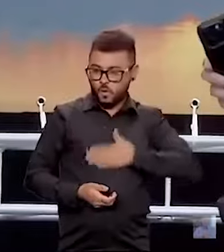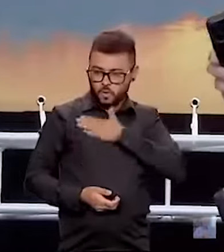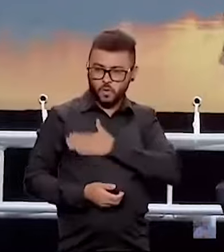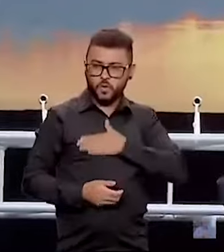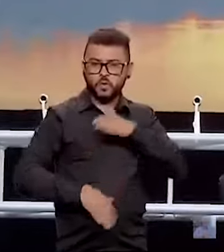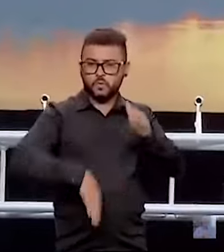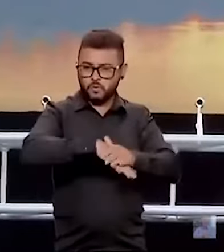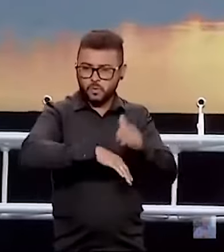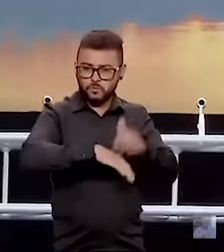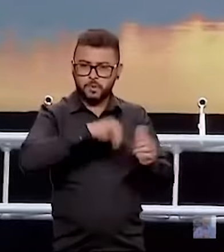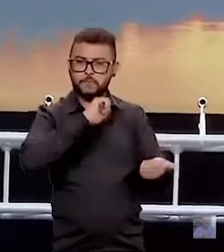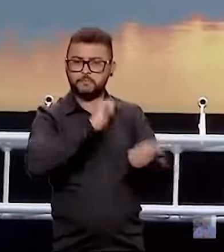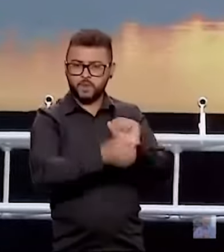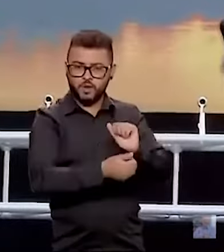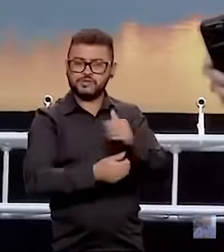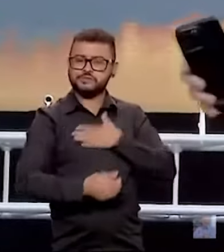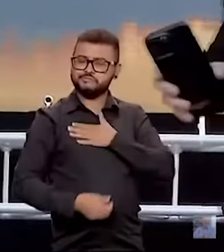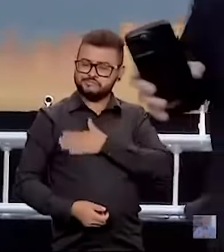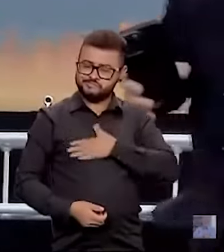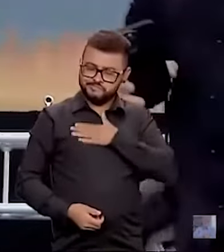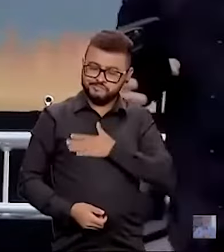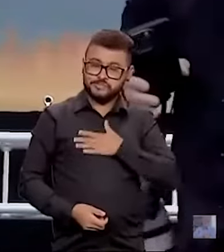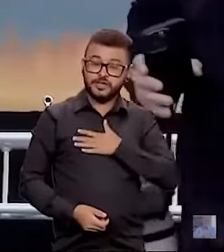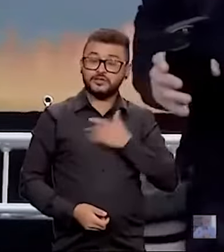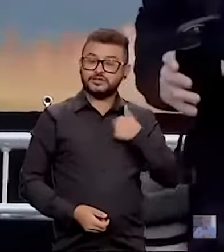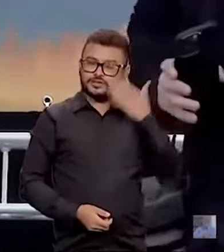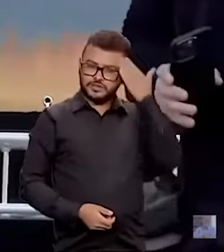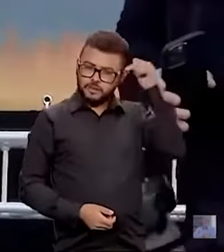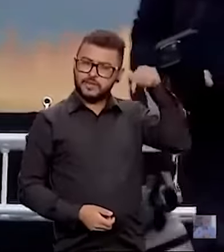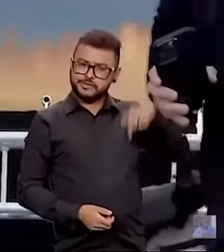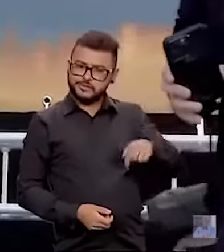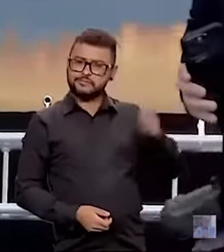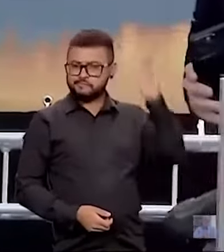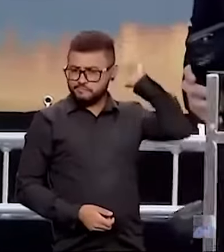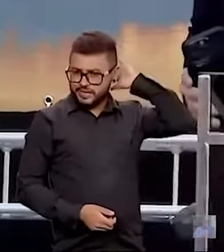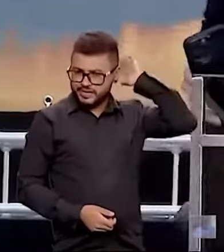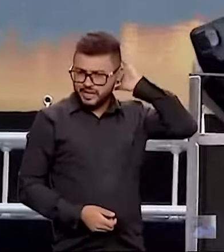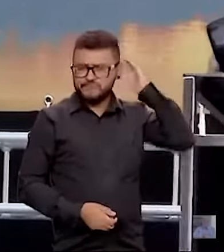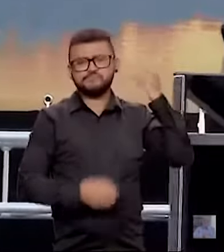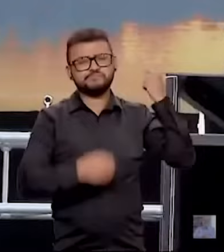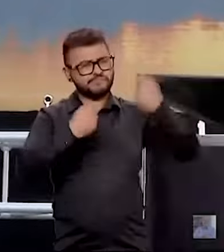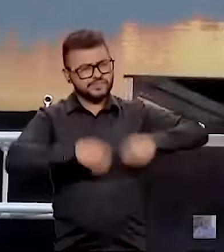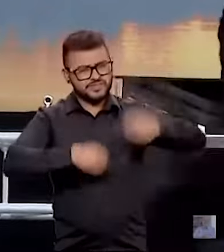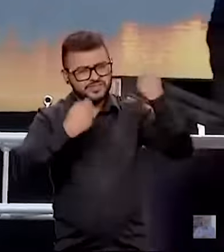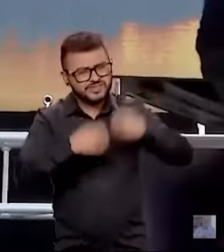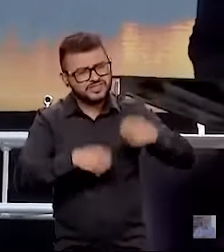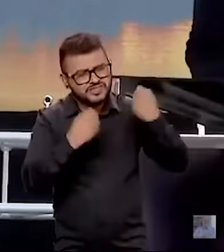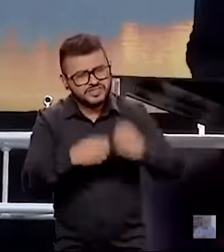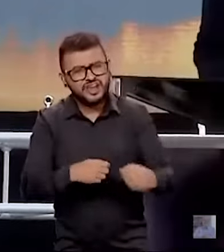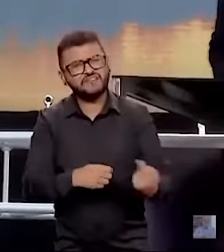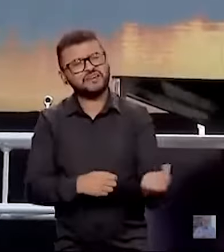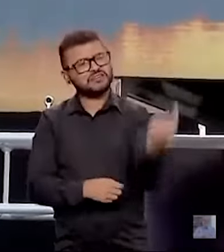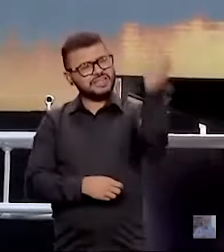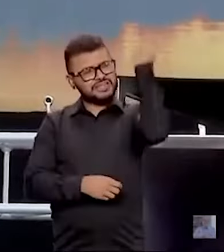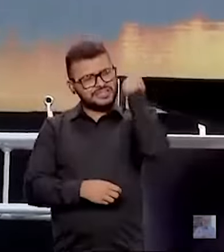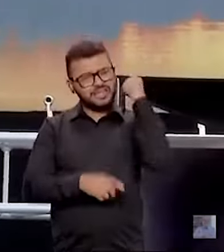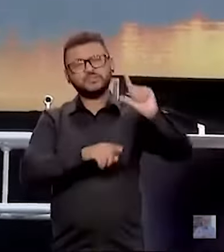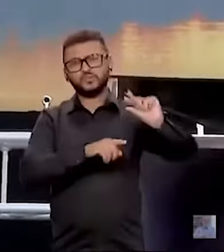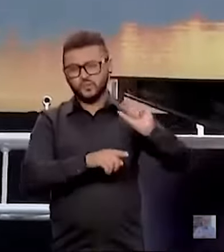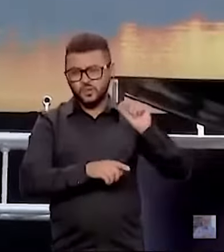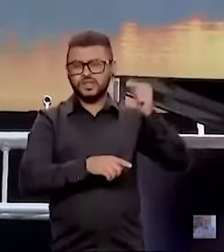um pouco de futebol, eu acho que o estado do Pará é que deveria ter